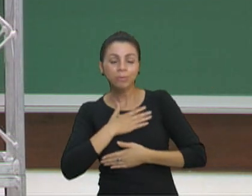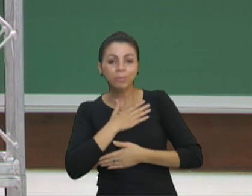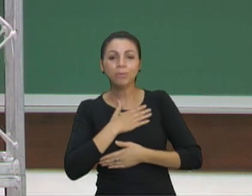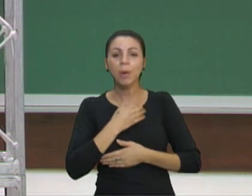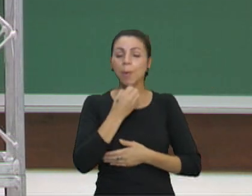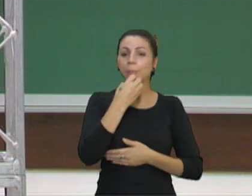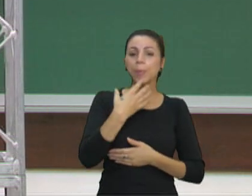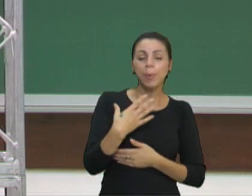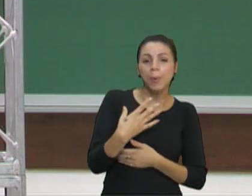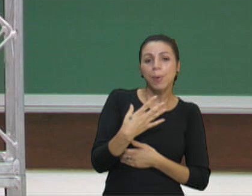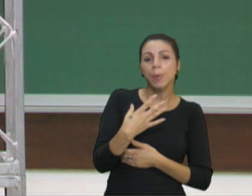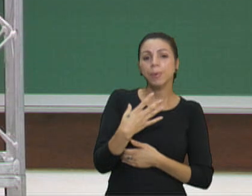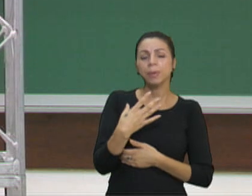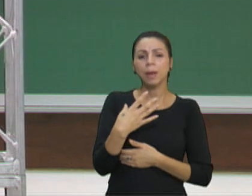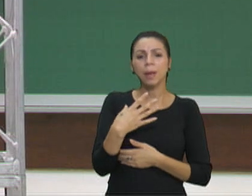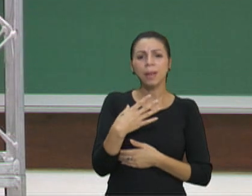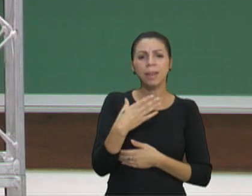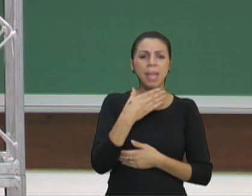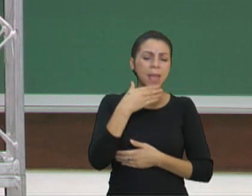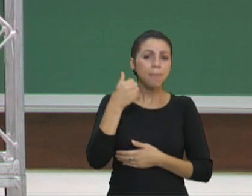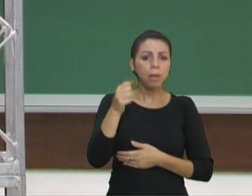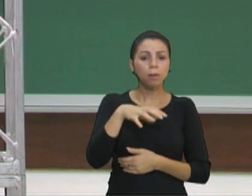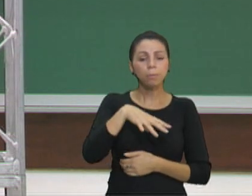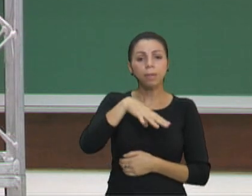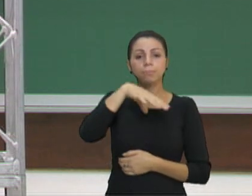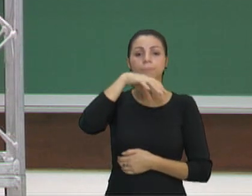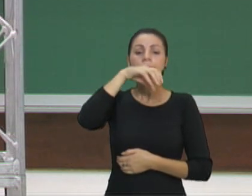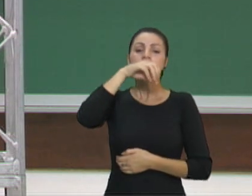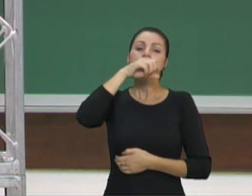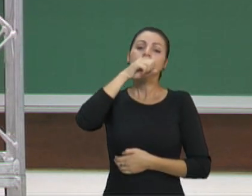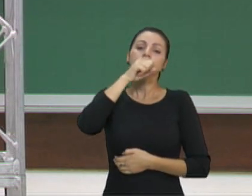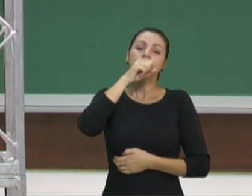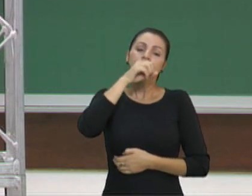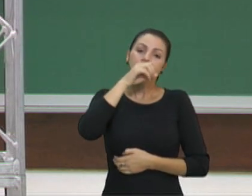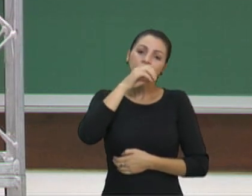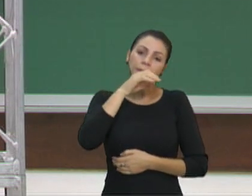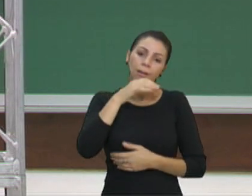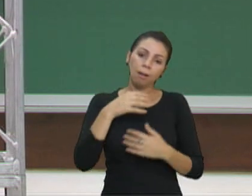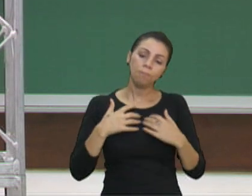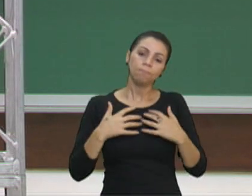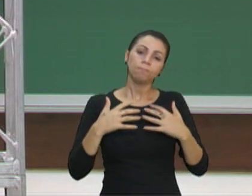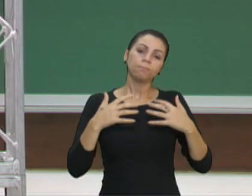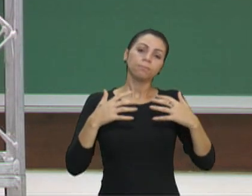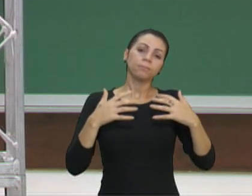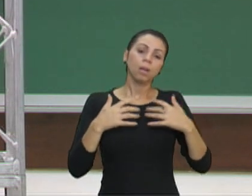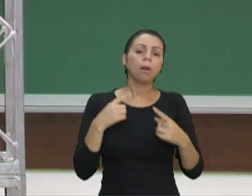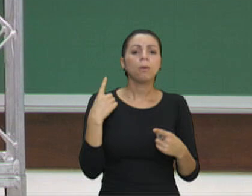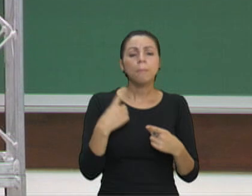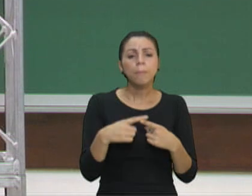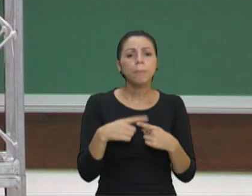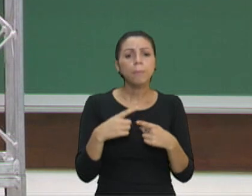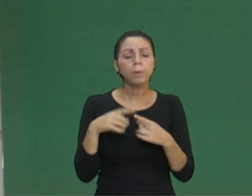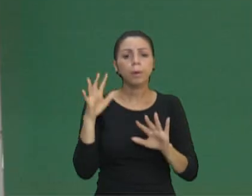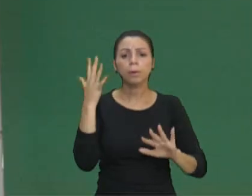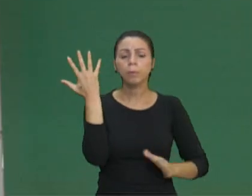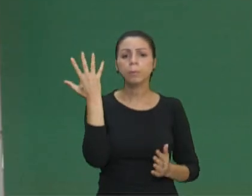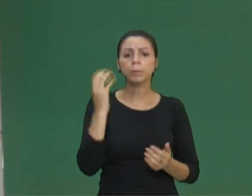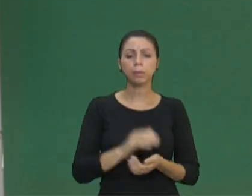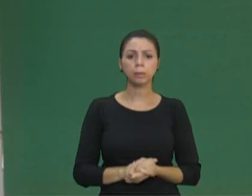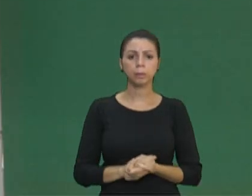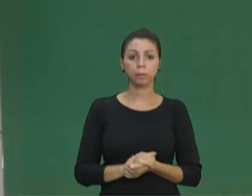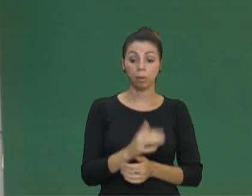úmido, até melhor para você respirar? Já percebeu isso? Por que isso acontece? Porque as